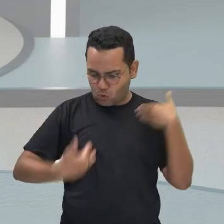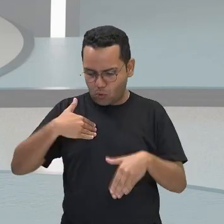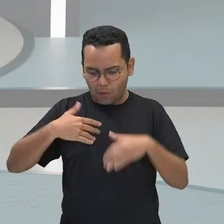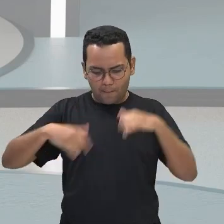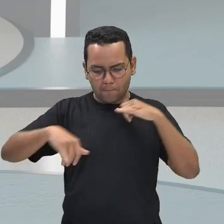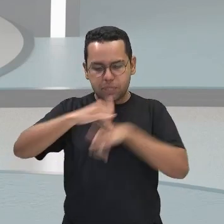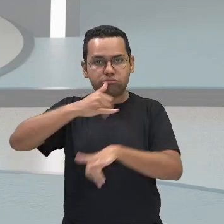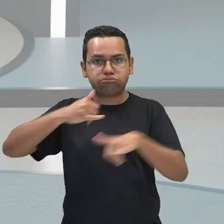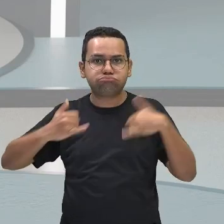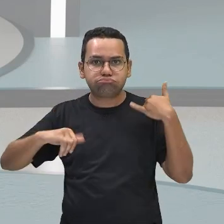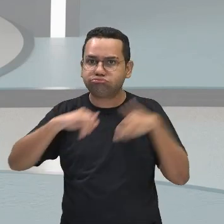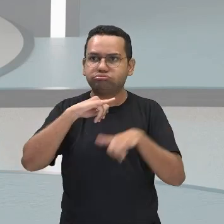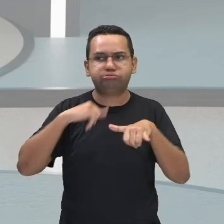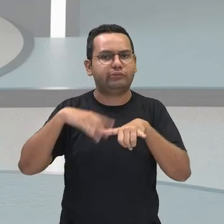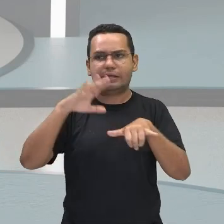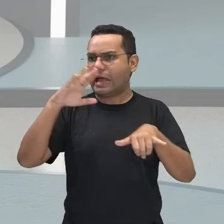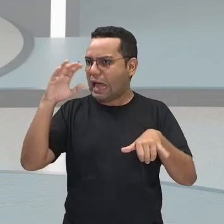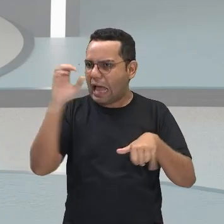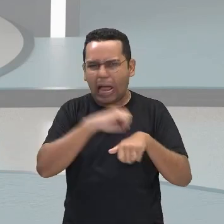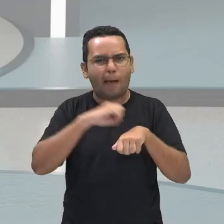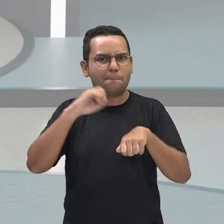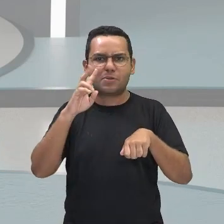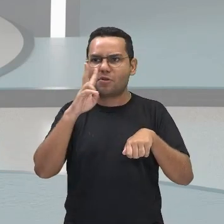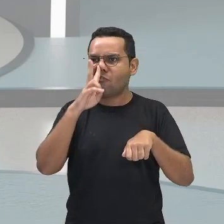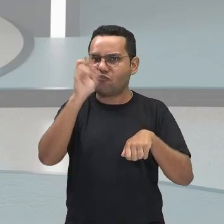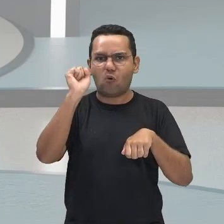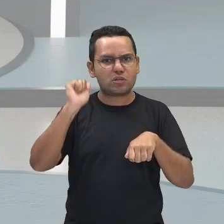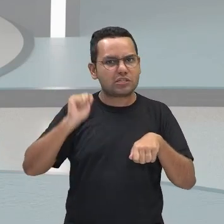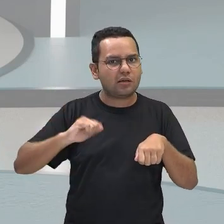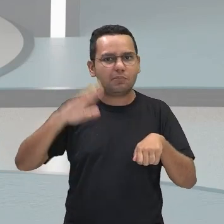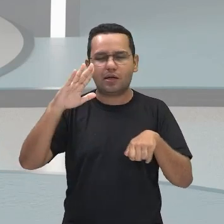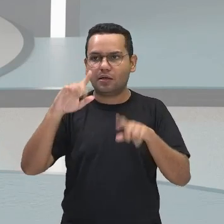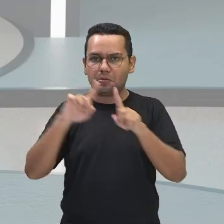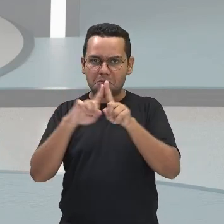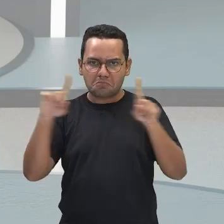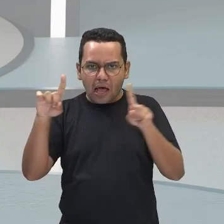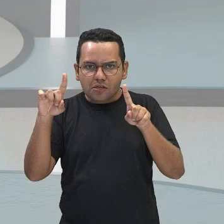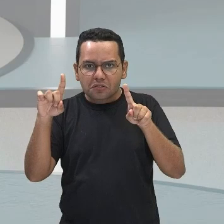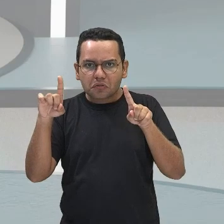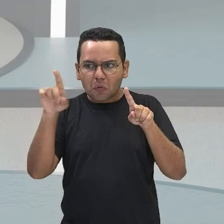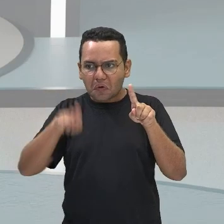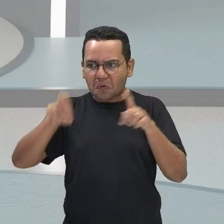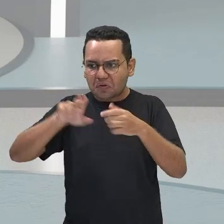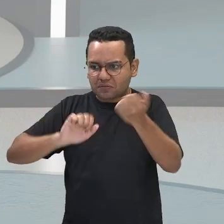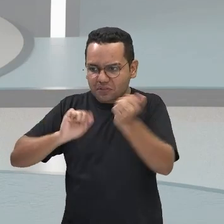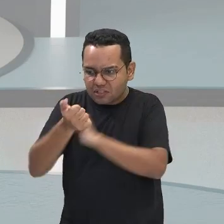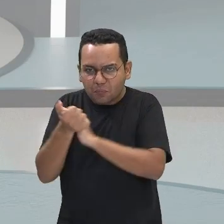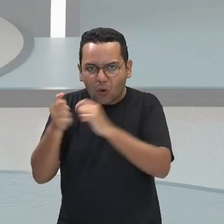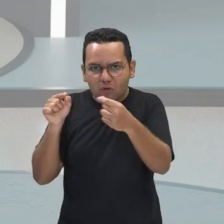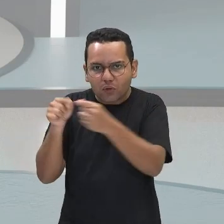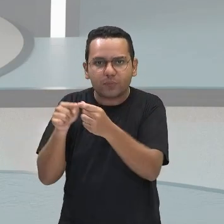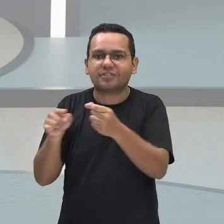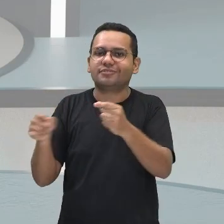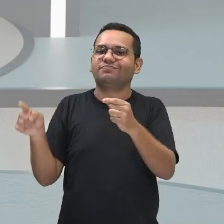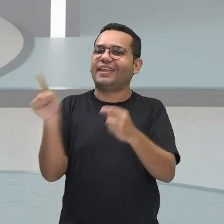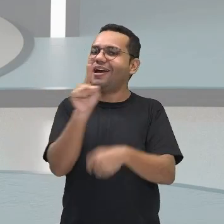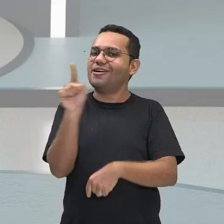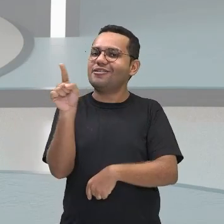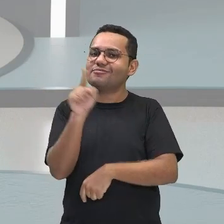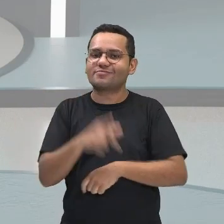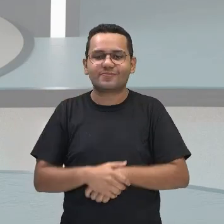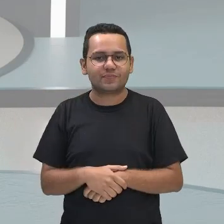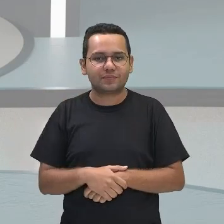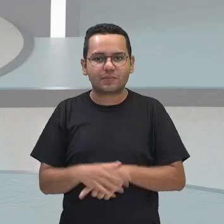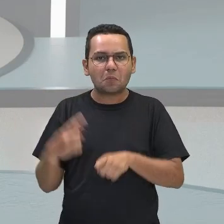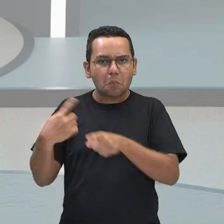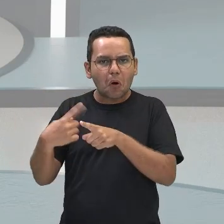anestesiado e com gás total. Então, também não pode. Na prática esportiva, você está usando o quê? Né? Um artifício para melhorar o